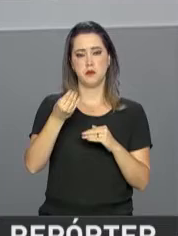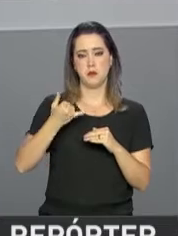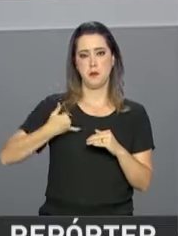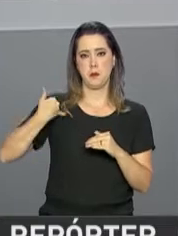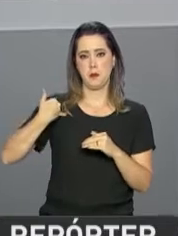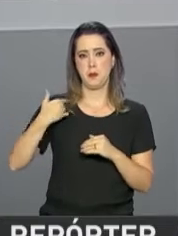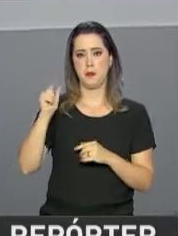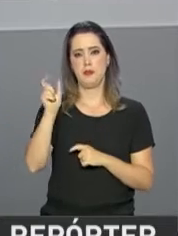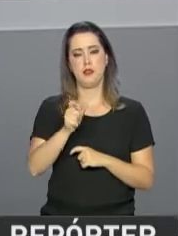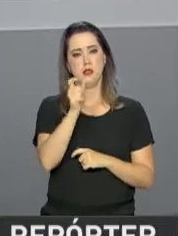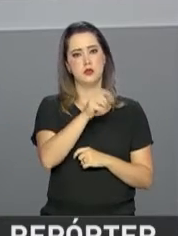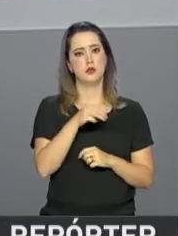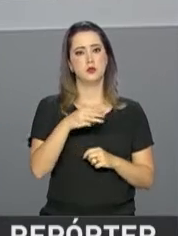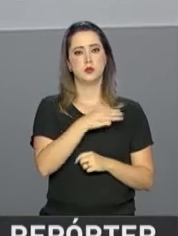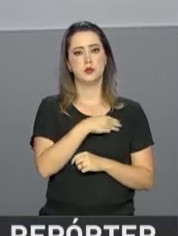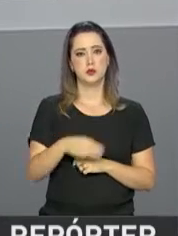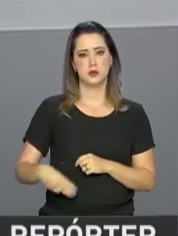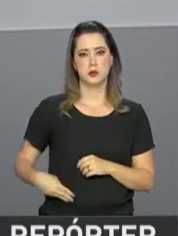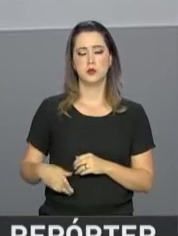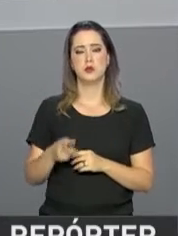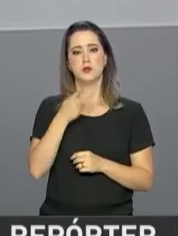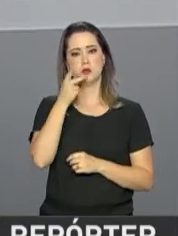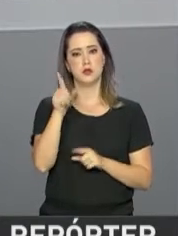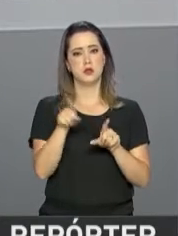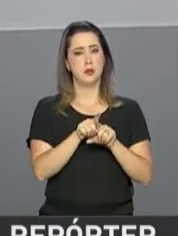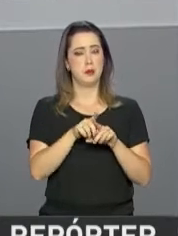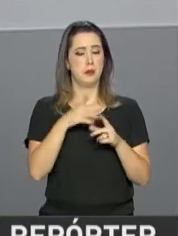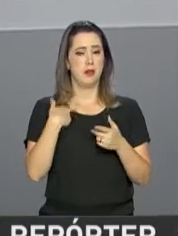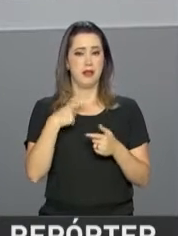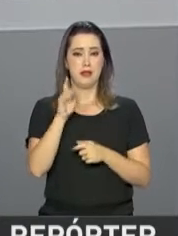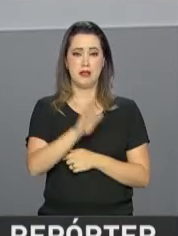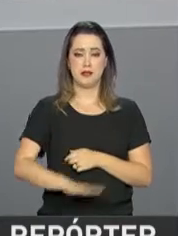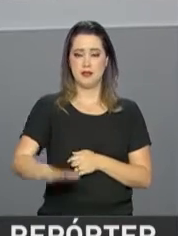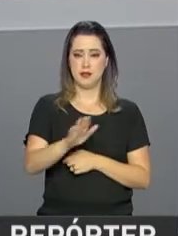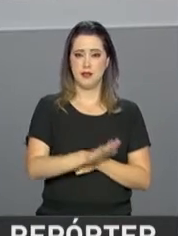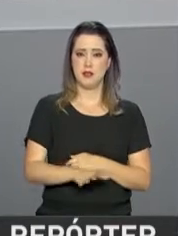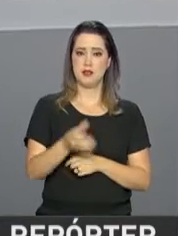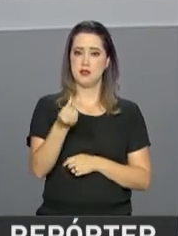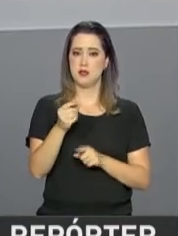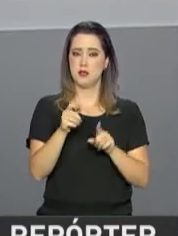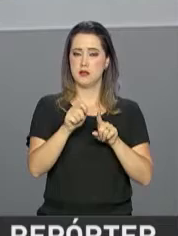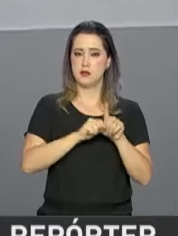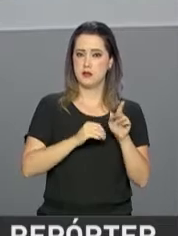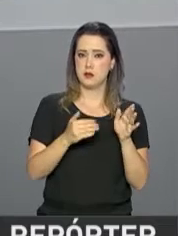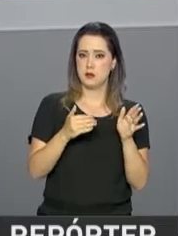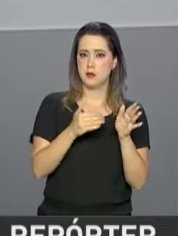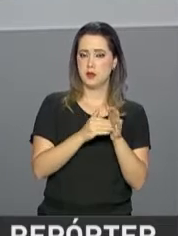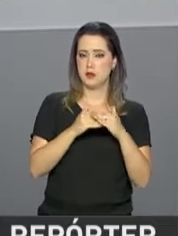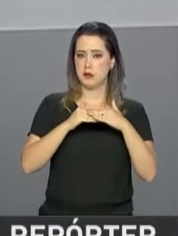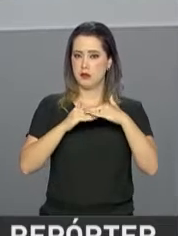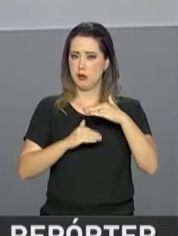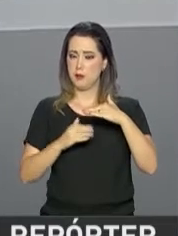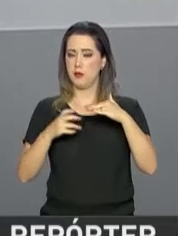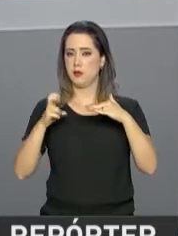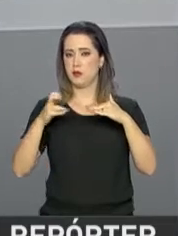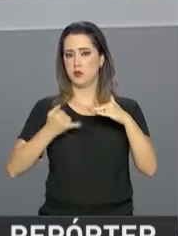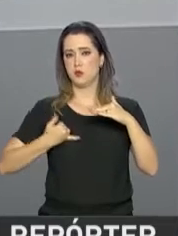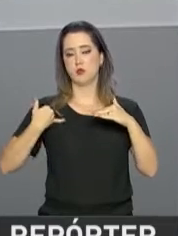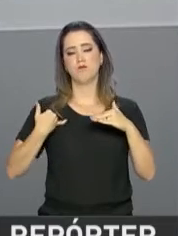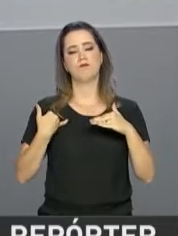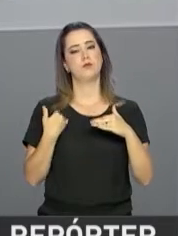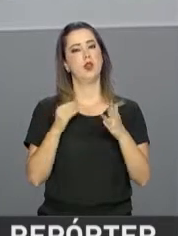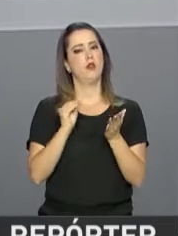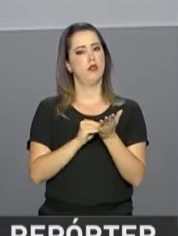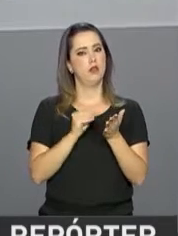anos o ministro destacou ainda a baixa a vacinação das crianças de seis meses a menores de 5 anos que não chegou a